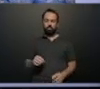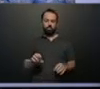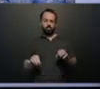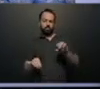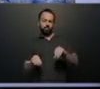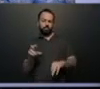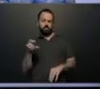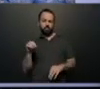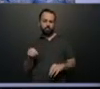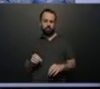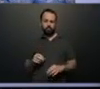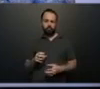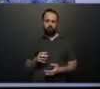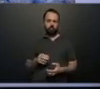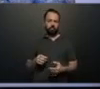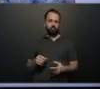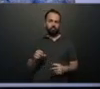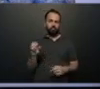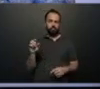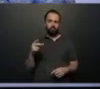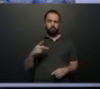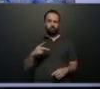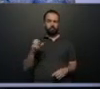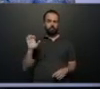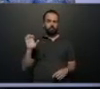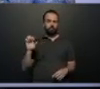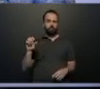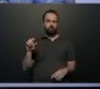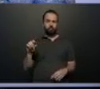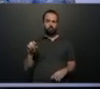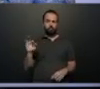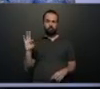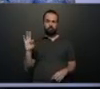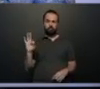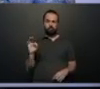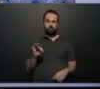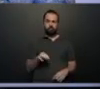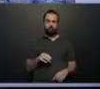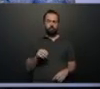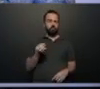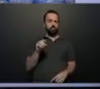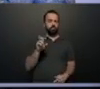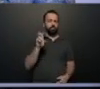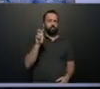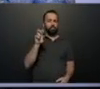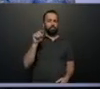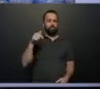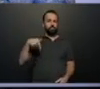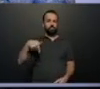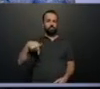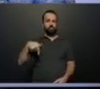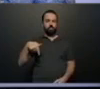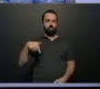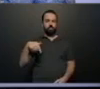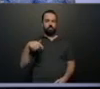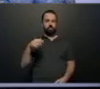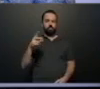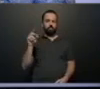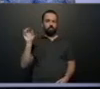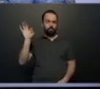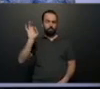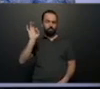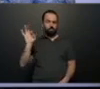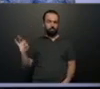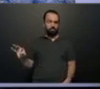ela está em 57%. Eu imaginava que fosse muito mais, é porque o volume, né, das garrafas,